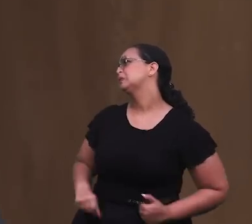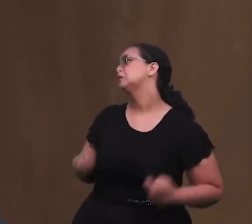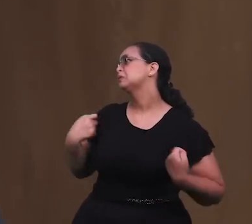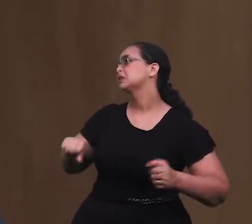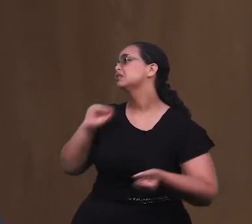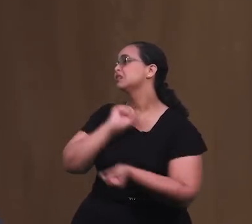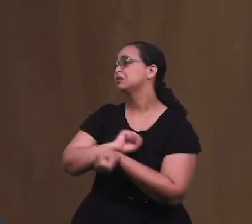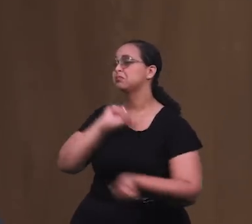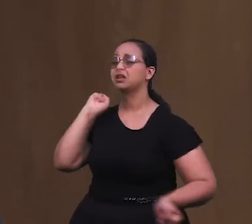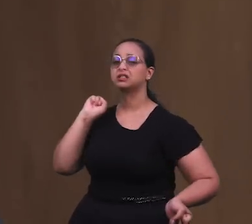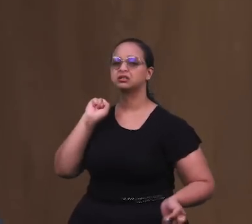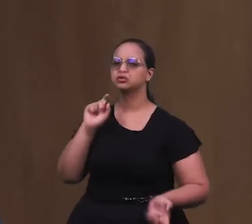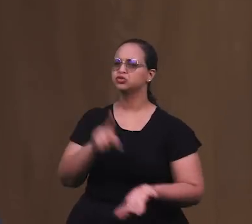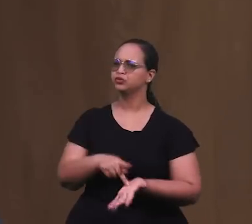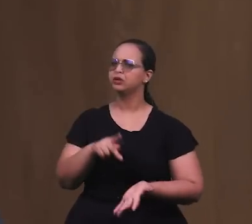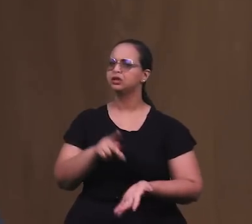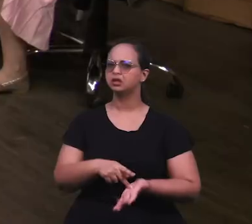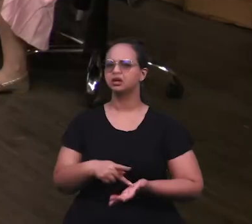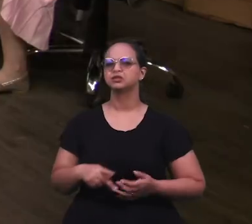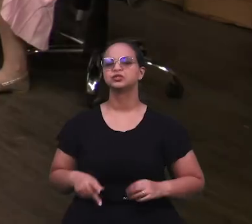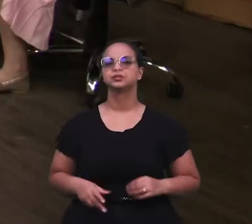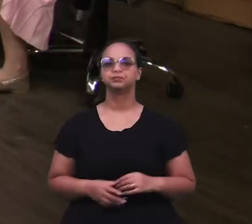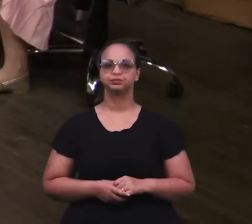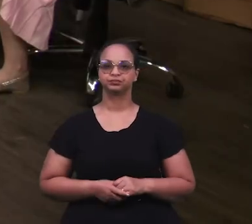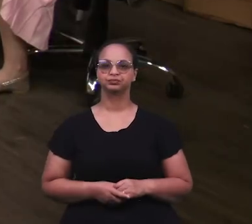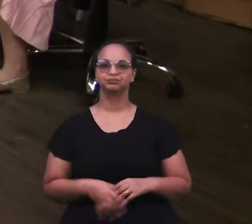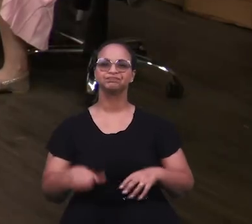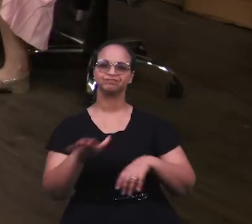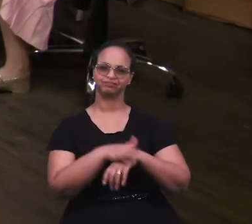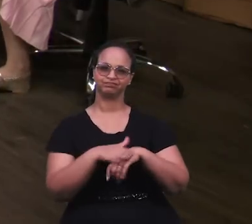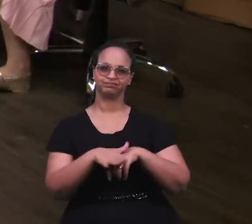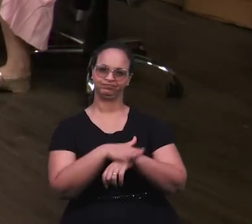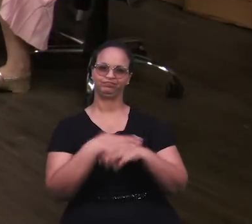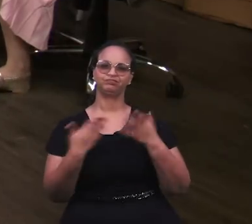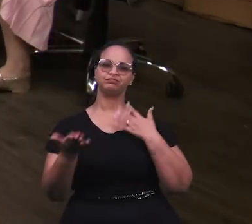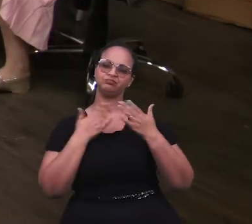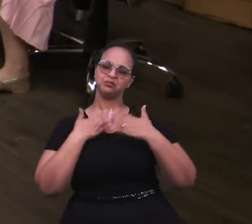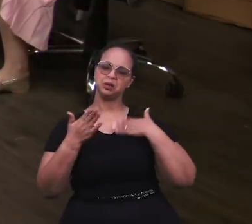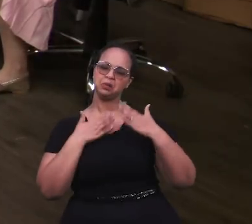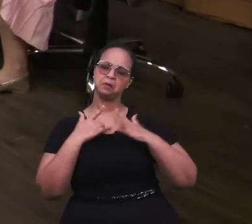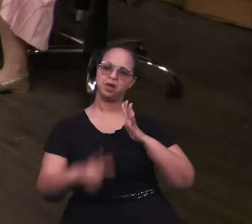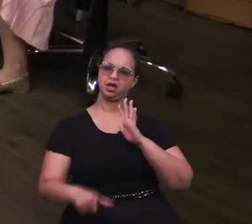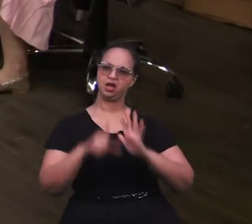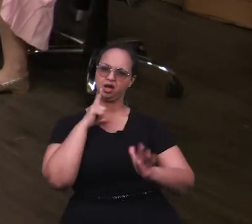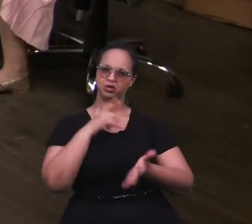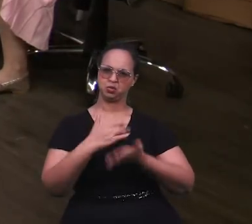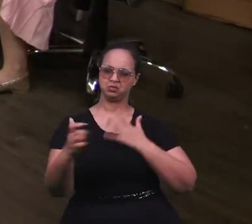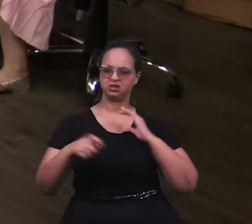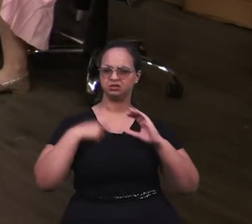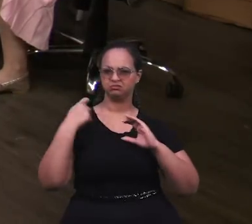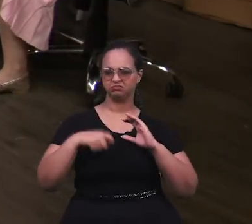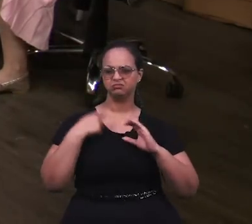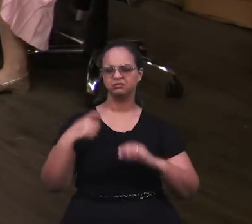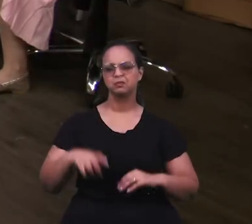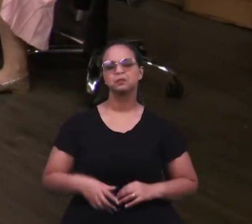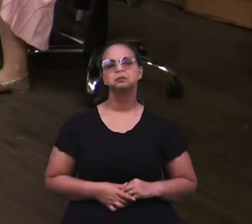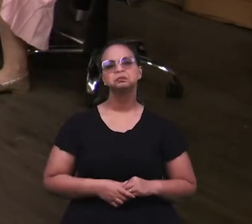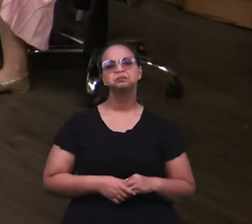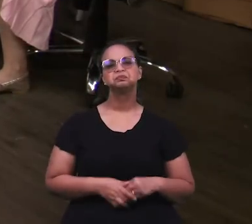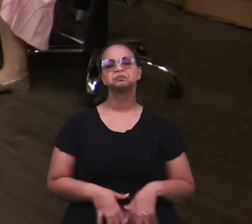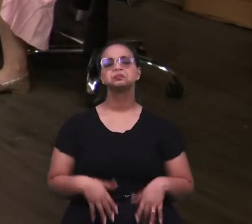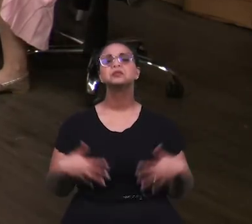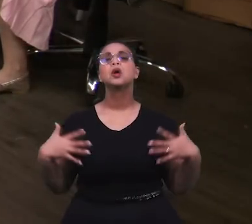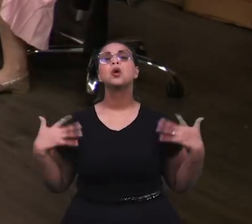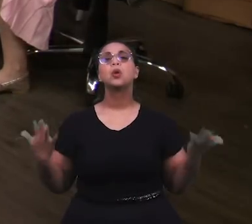libertação total dessa mágoa que está no coração. A gente conversava um pouco, Júlio, antes do programa, sobre a